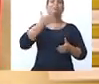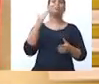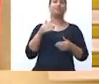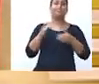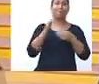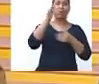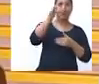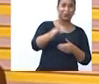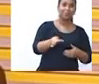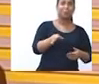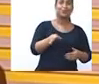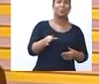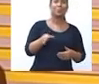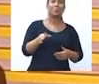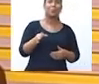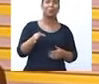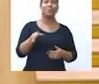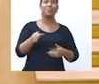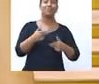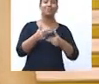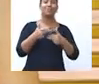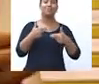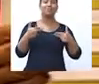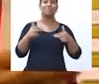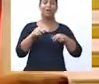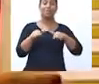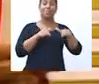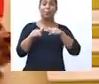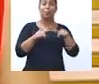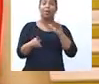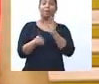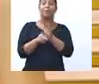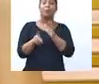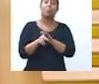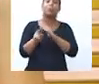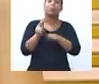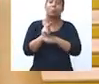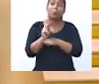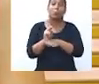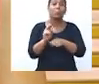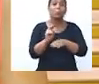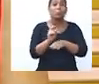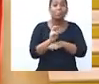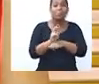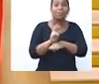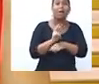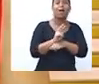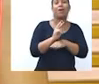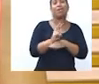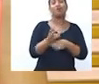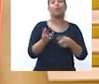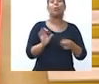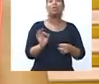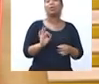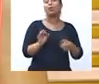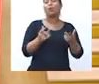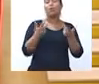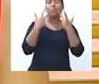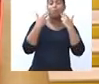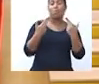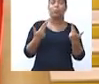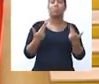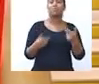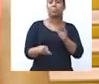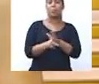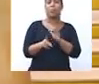na Perfeito. frente, e as carreiras elas vão muito mais voltadas para o cuidado e menos para o que for lógico, para o que